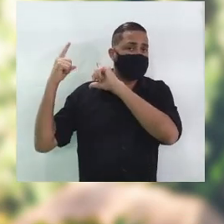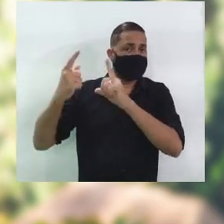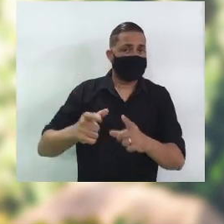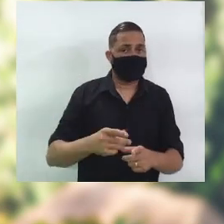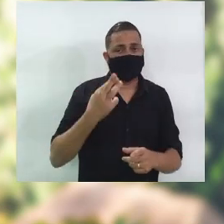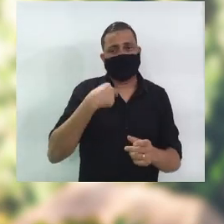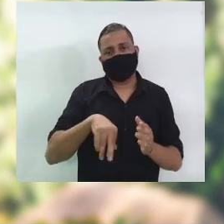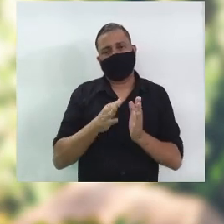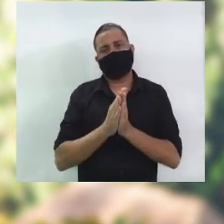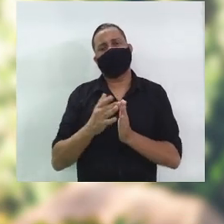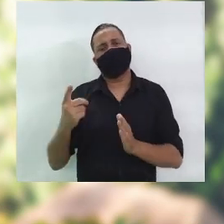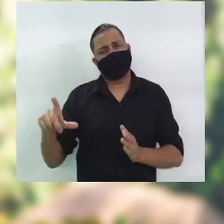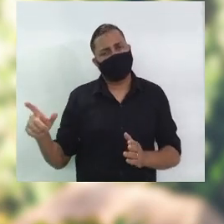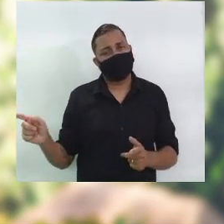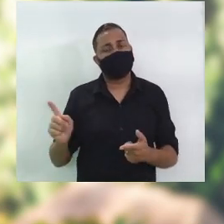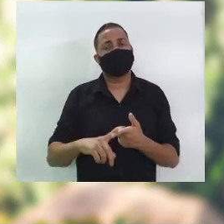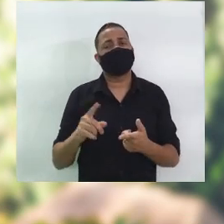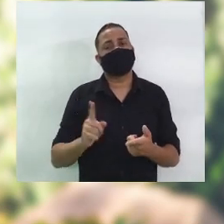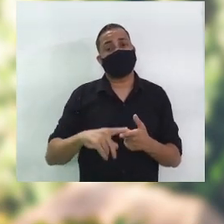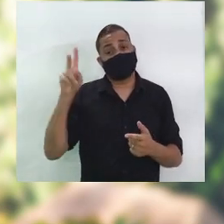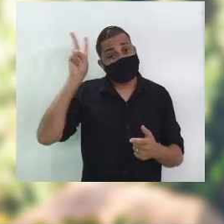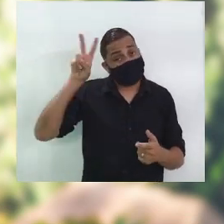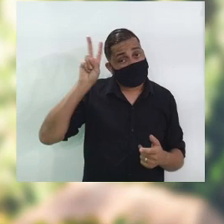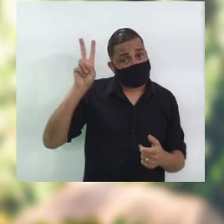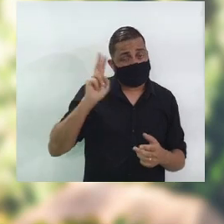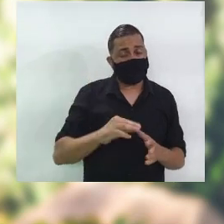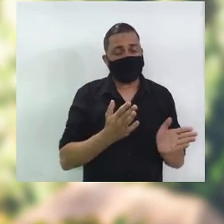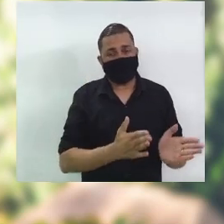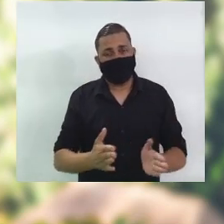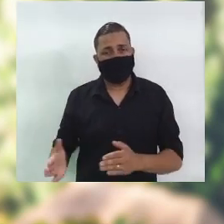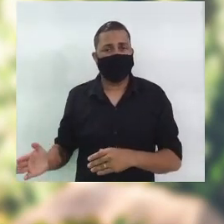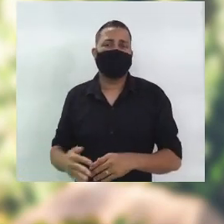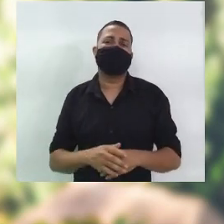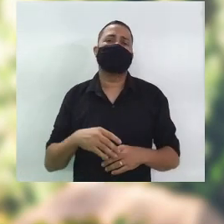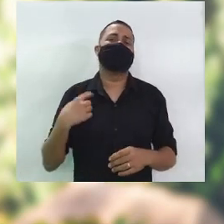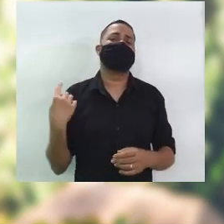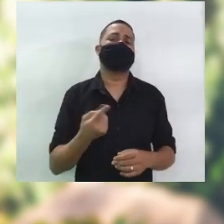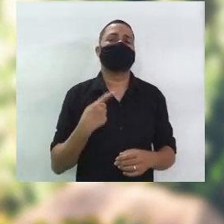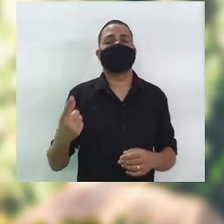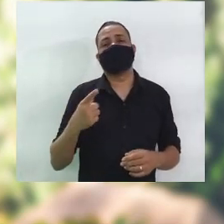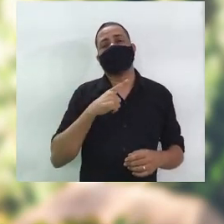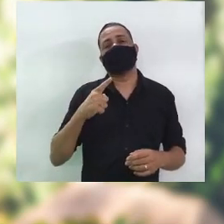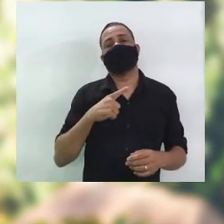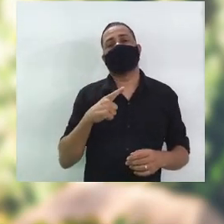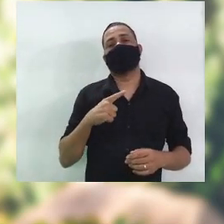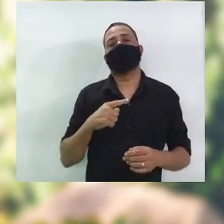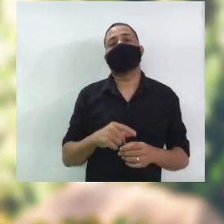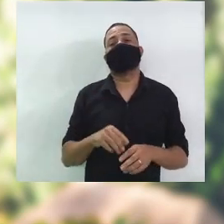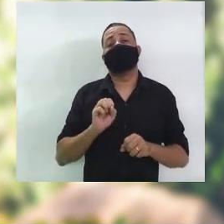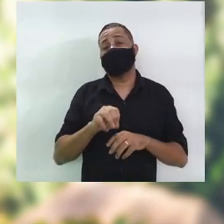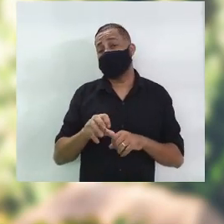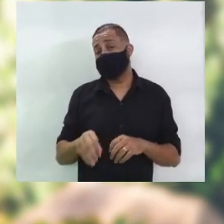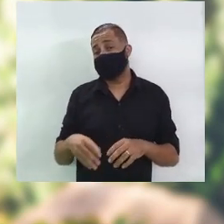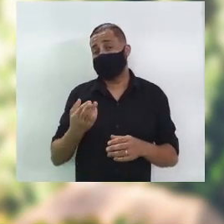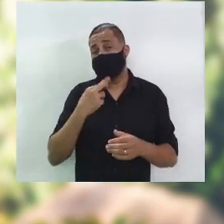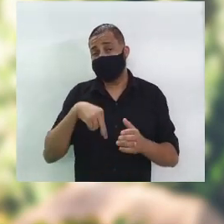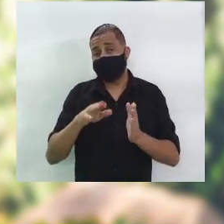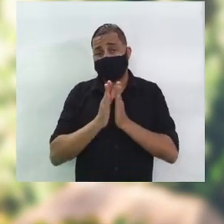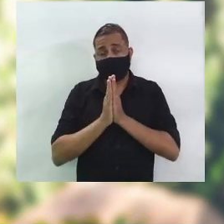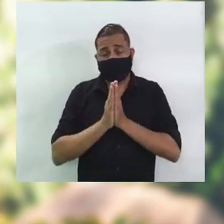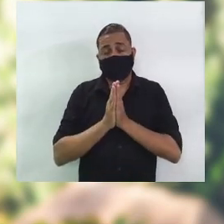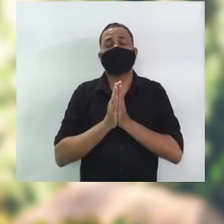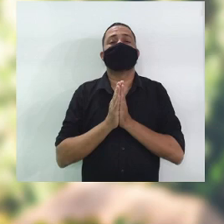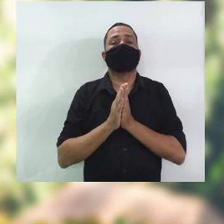outro e lembrar mais uma vez que essa série, certo? Que o nosso componente, o ensino religioso, ele busca